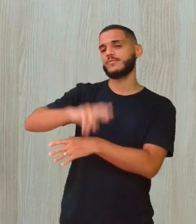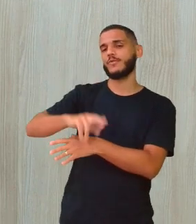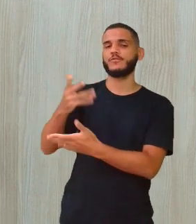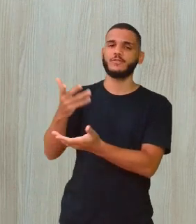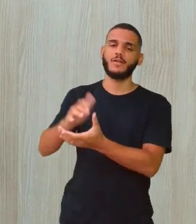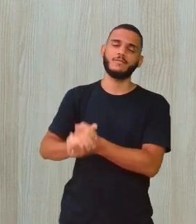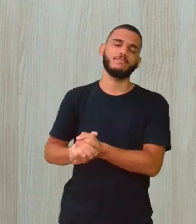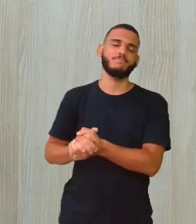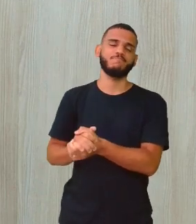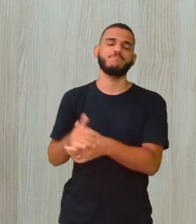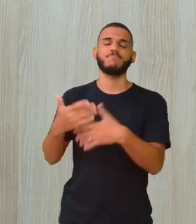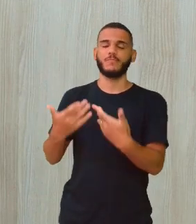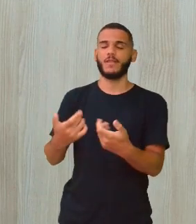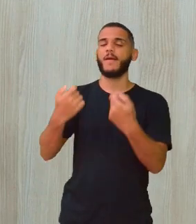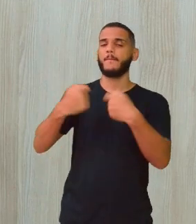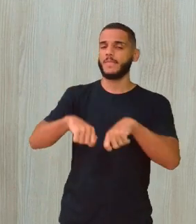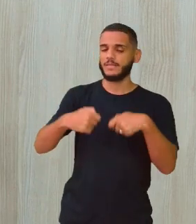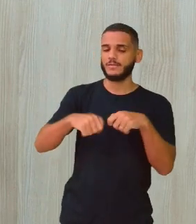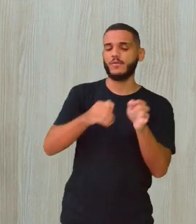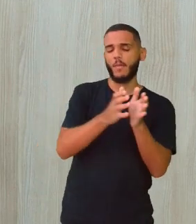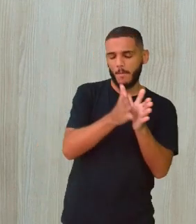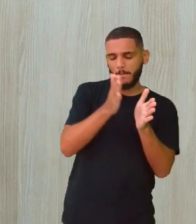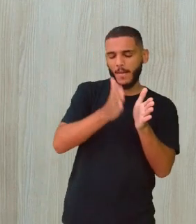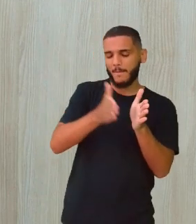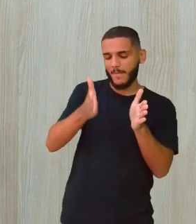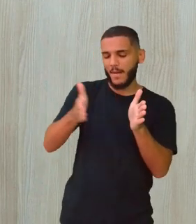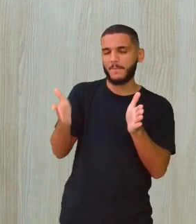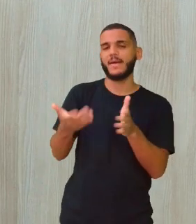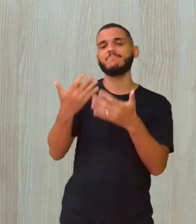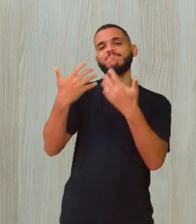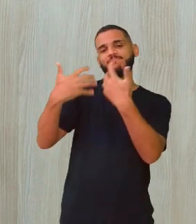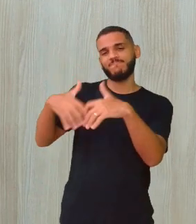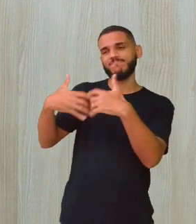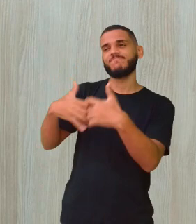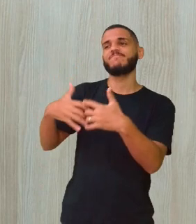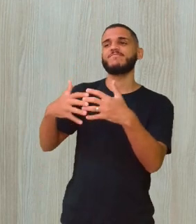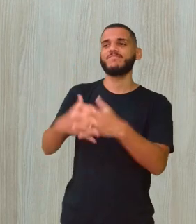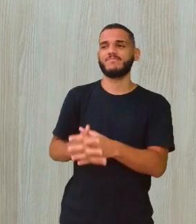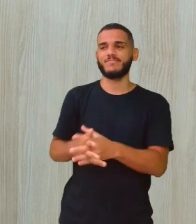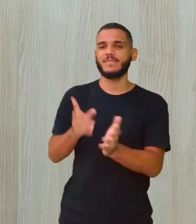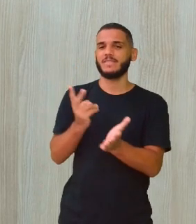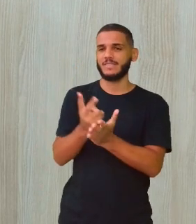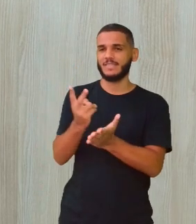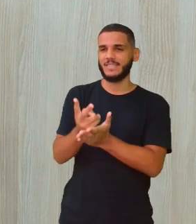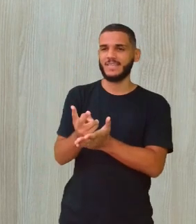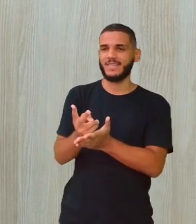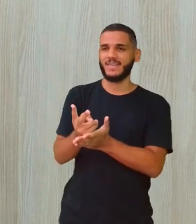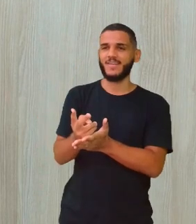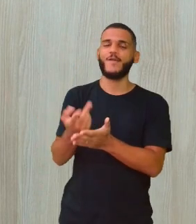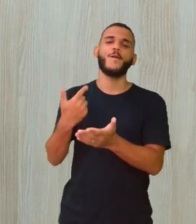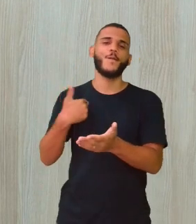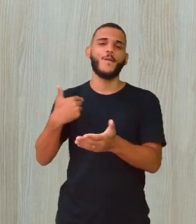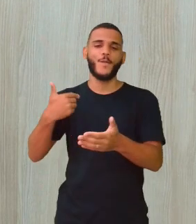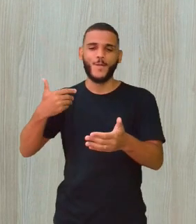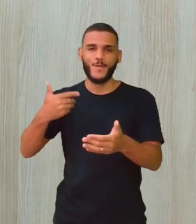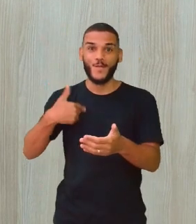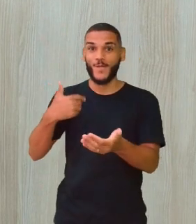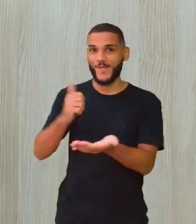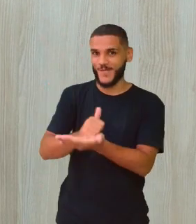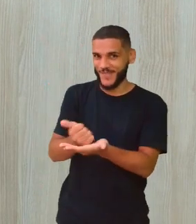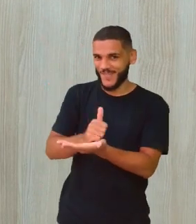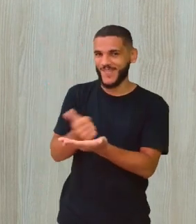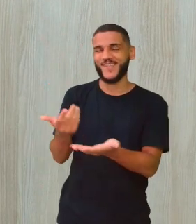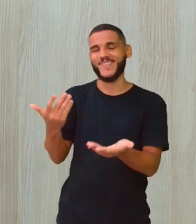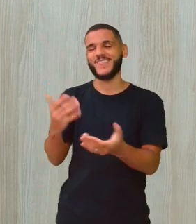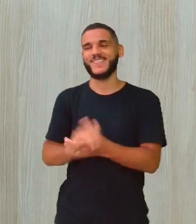pronta. Pá, não. Foi construindo de acordo com o raciocínio. Vamos seguir o passeio, ou melhor, segue o jogo, né? Aproveitando o momento de